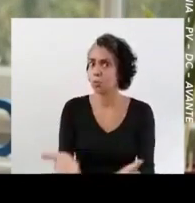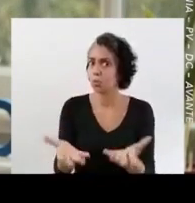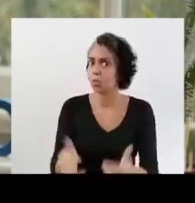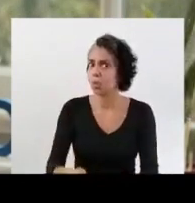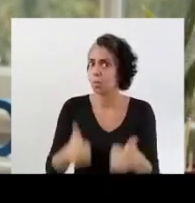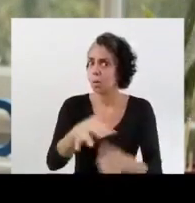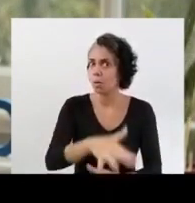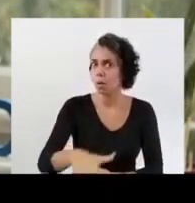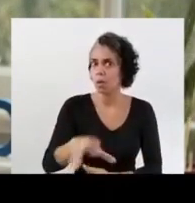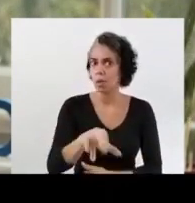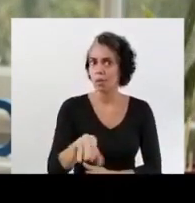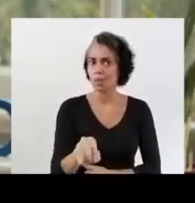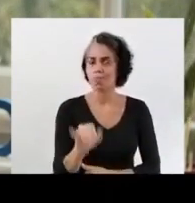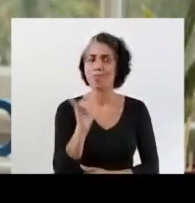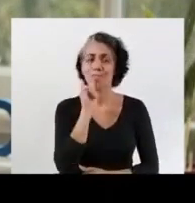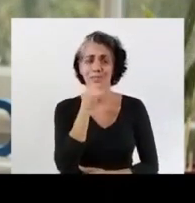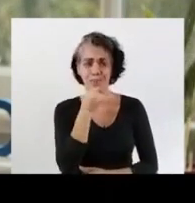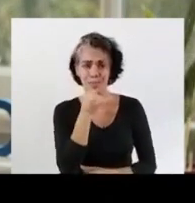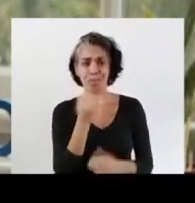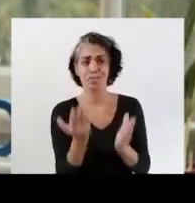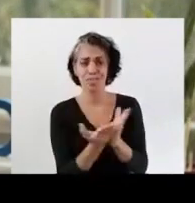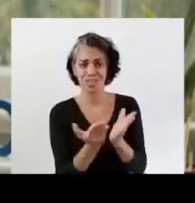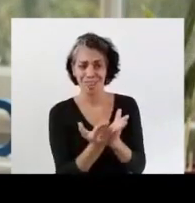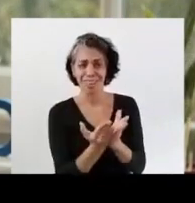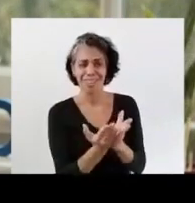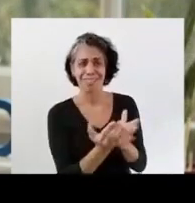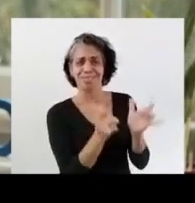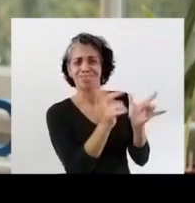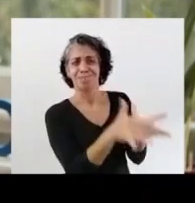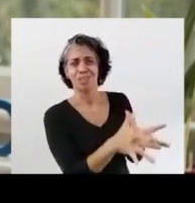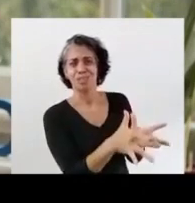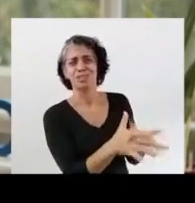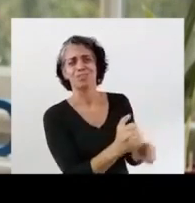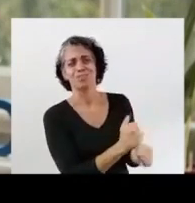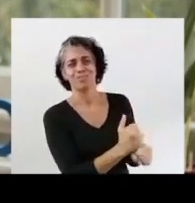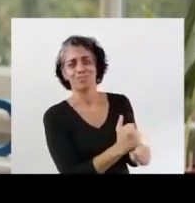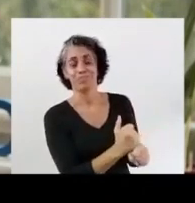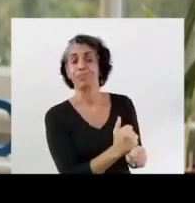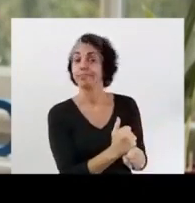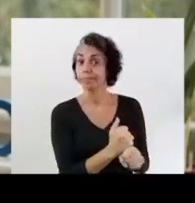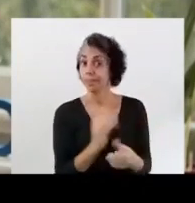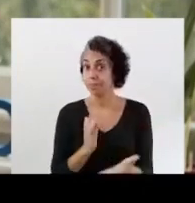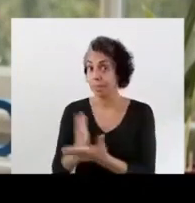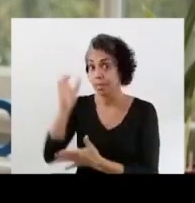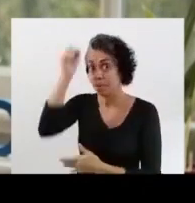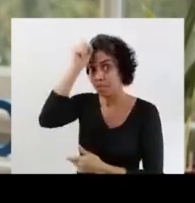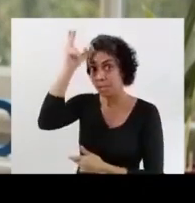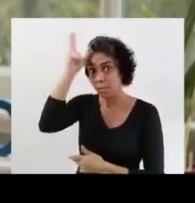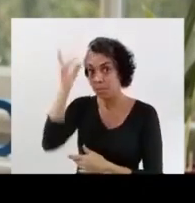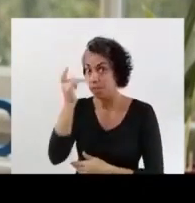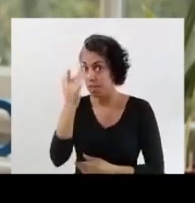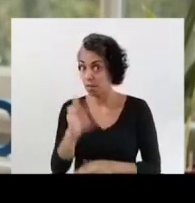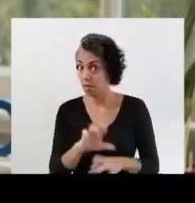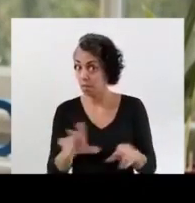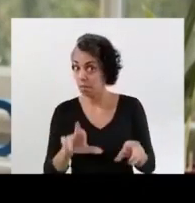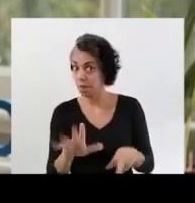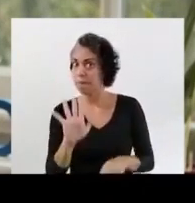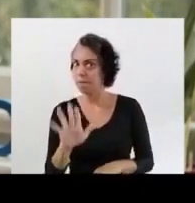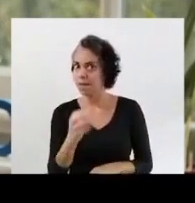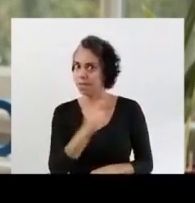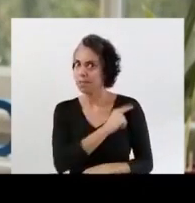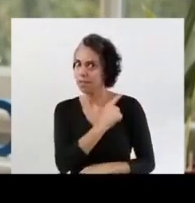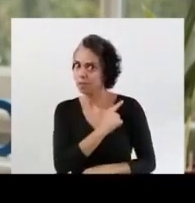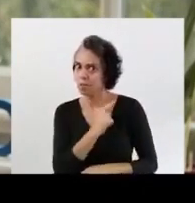povo do Rio. Infelizmente, o Crivella abandonou essa cidade. Eu sei que não vai ser fácil, mas com boa gestão e muito